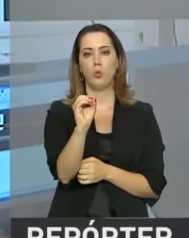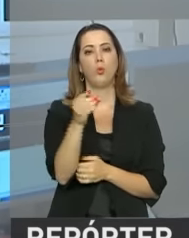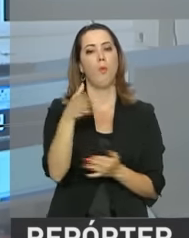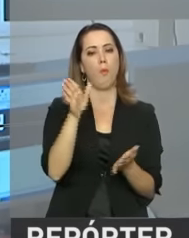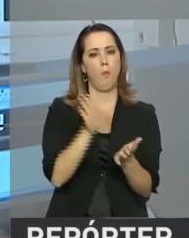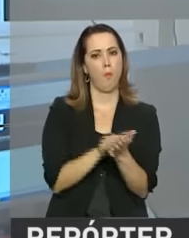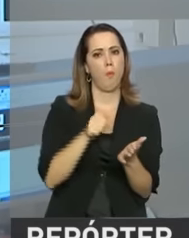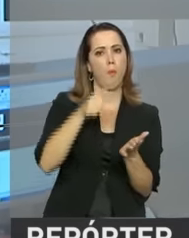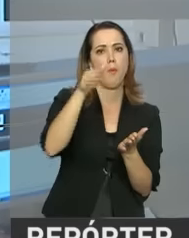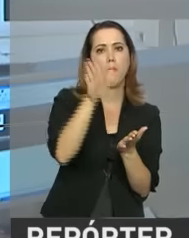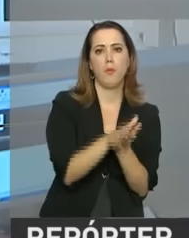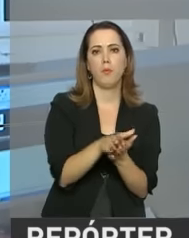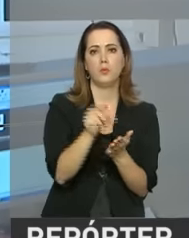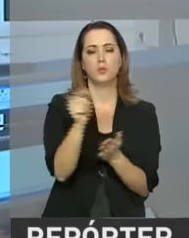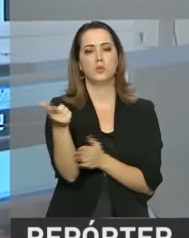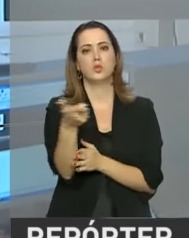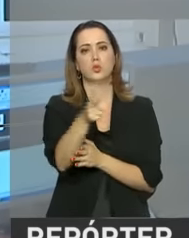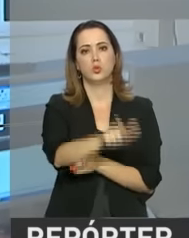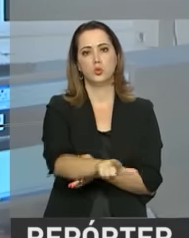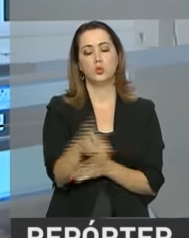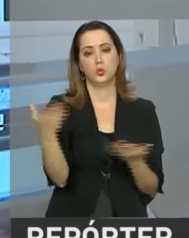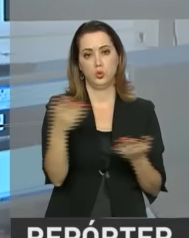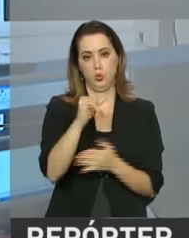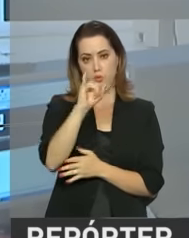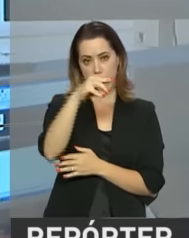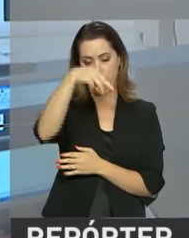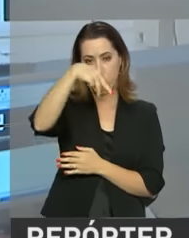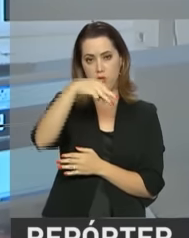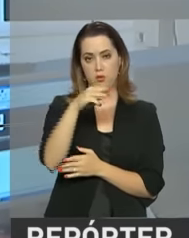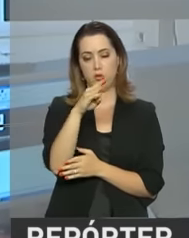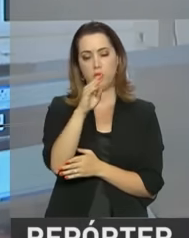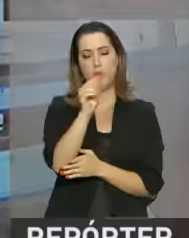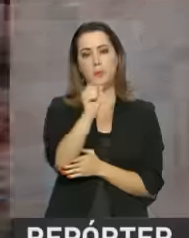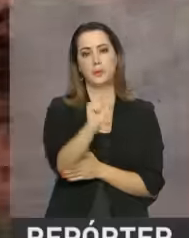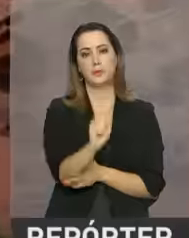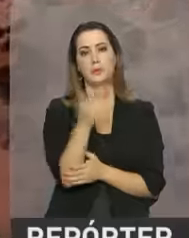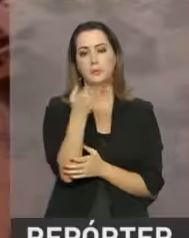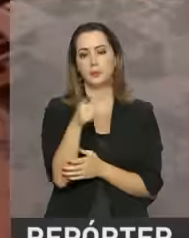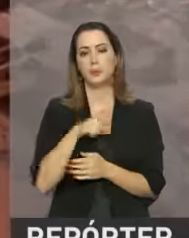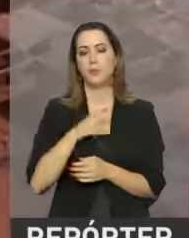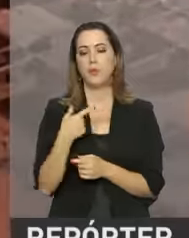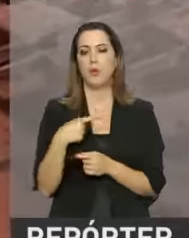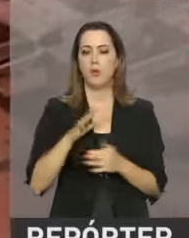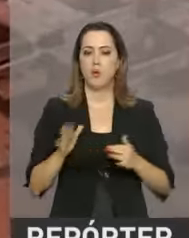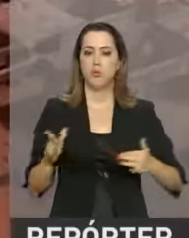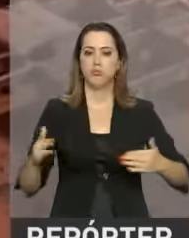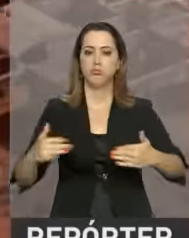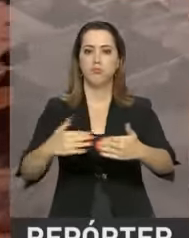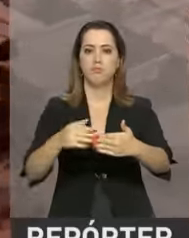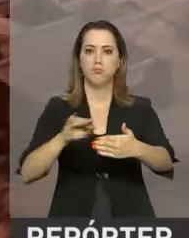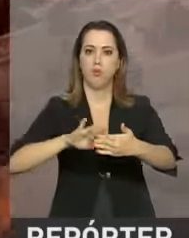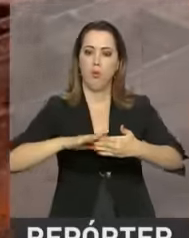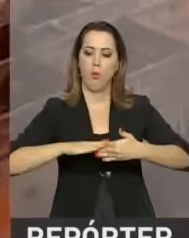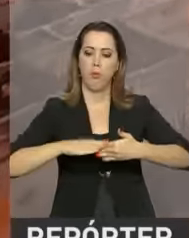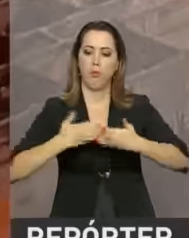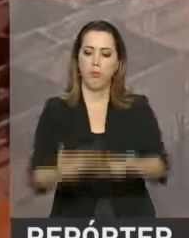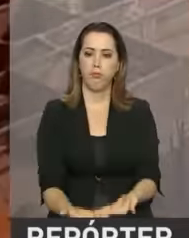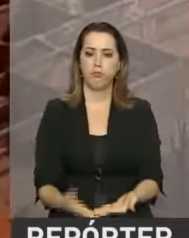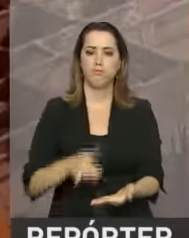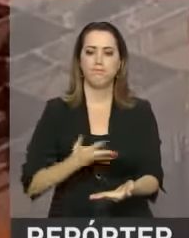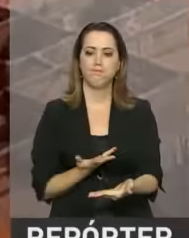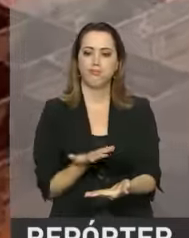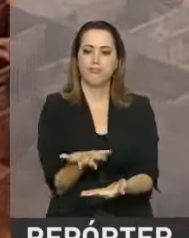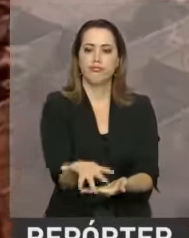Meio Ambiente dos recursos naturais renováveis u Ibama a empresa responsável pelo rompimento da barragem de Fundão no município de